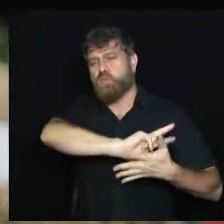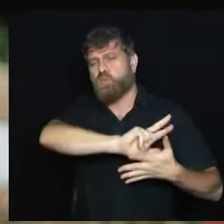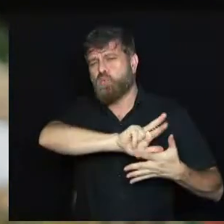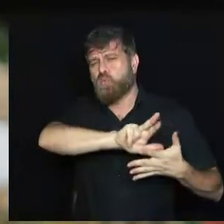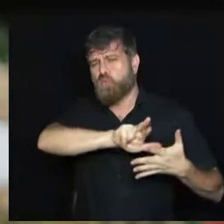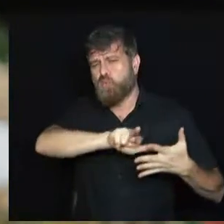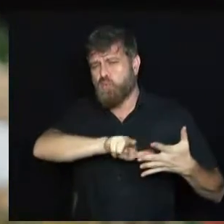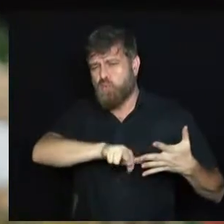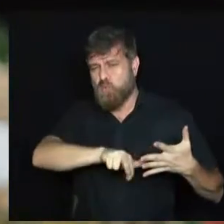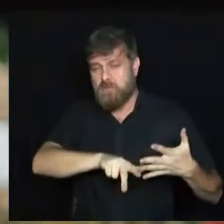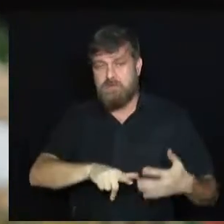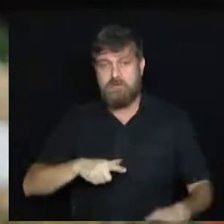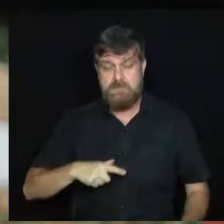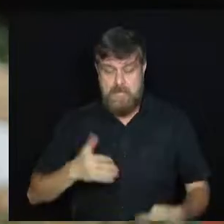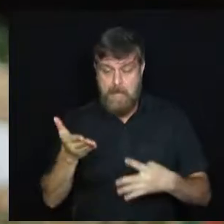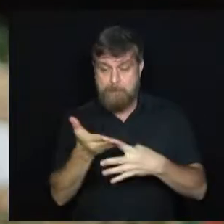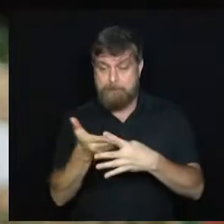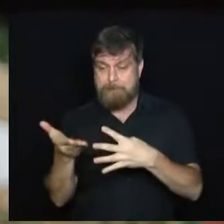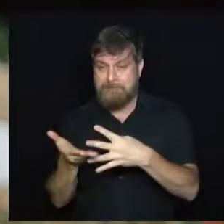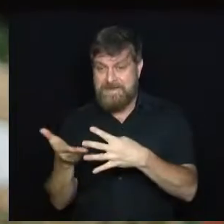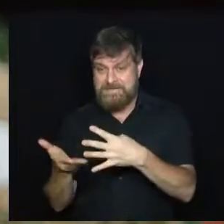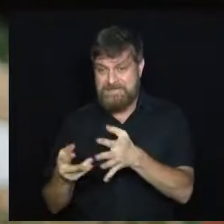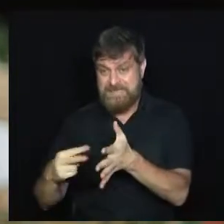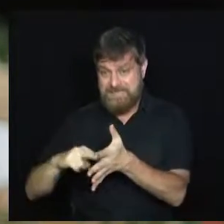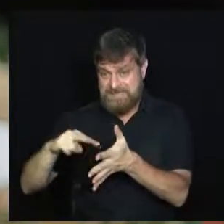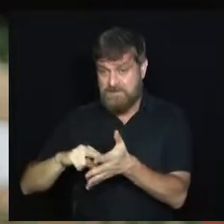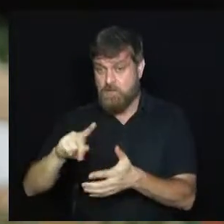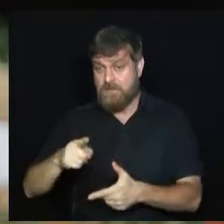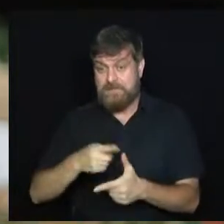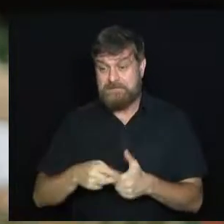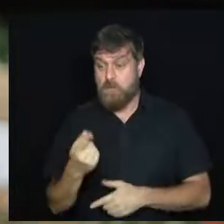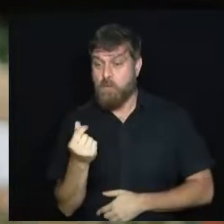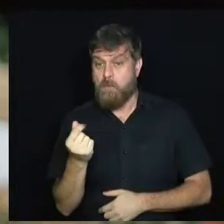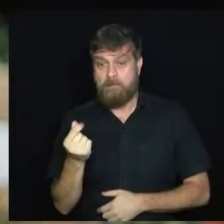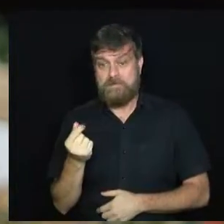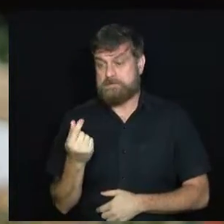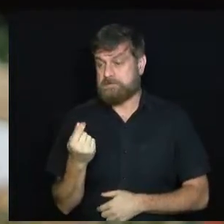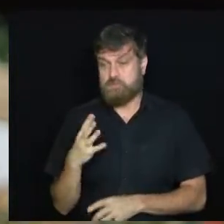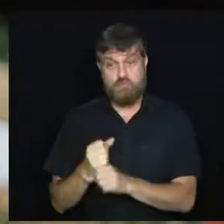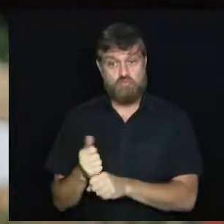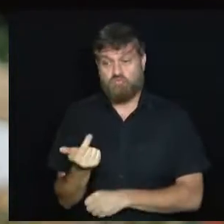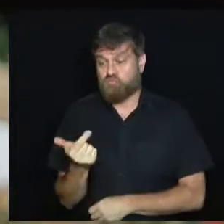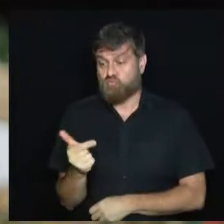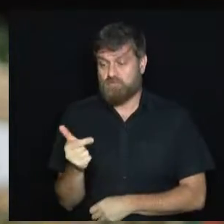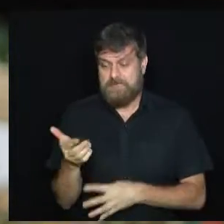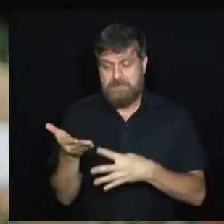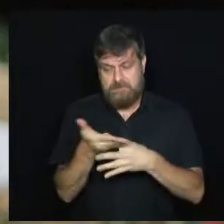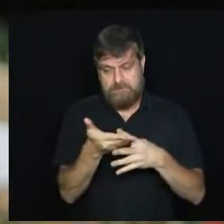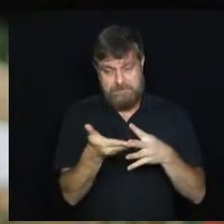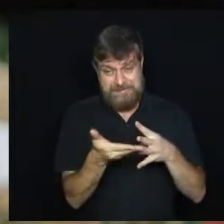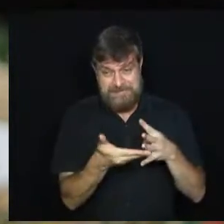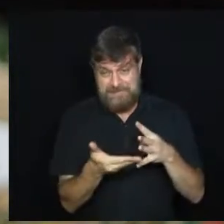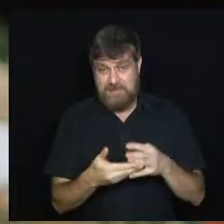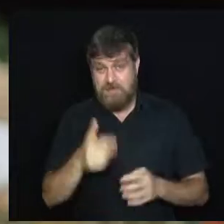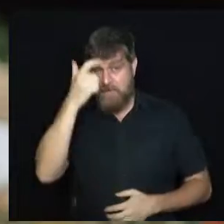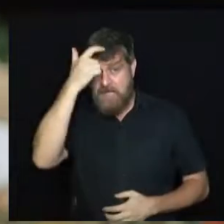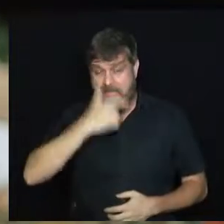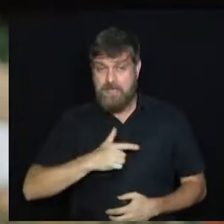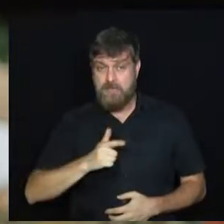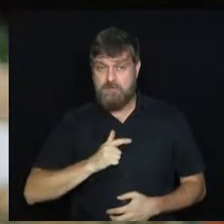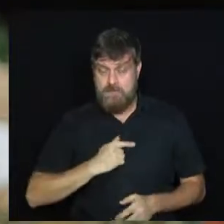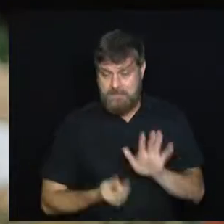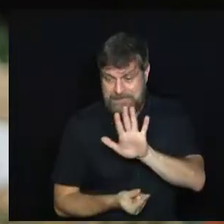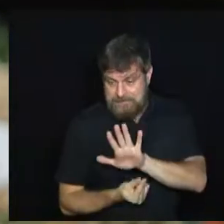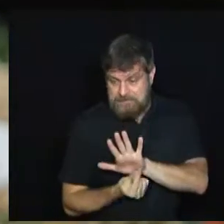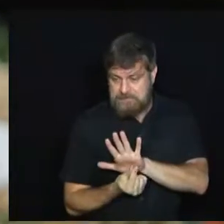parcelar. Parcelamento significa dividir o valor à vista. Agora, a partir do momento que eu tenho uma